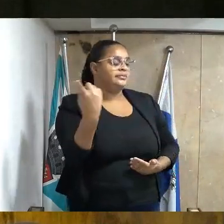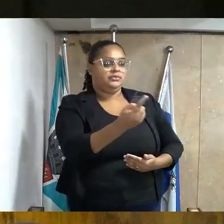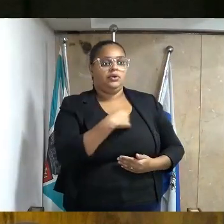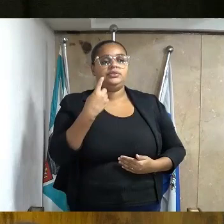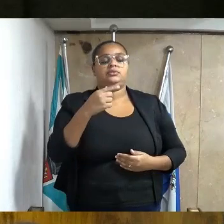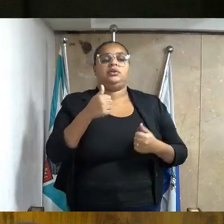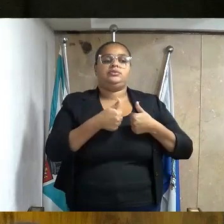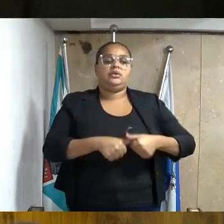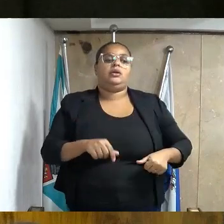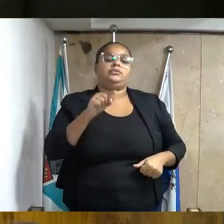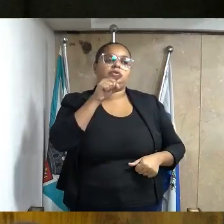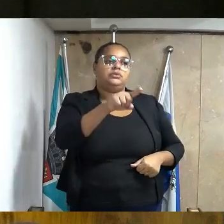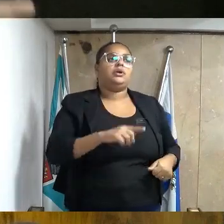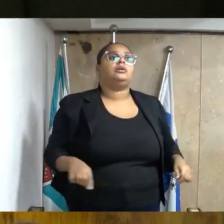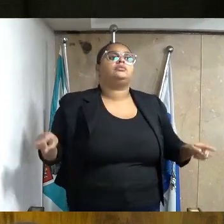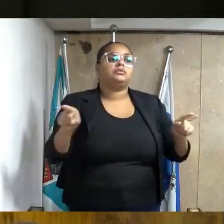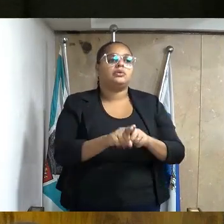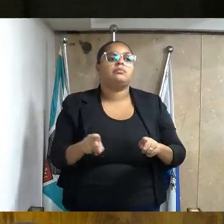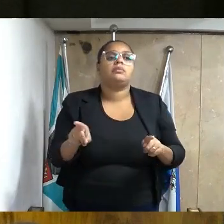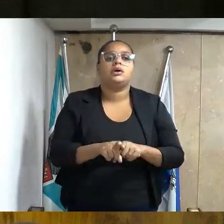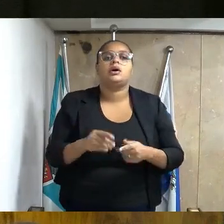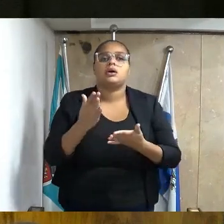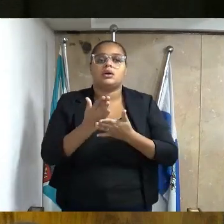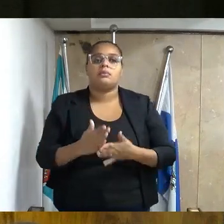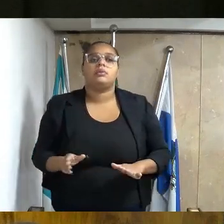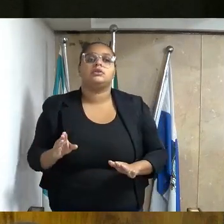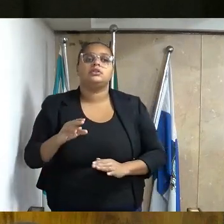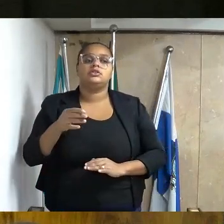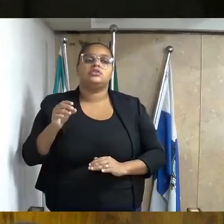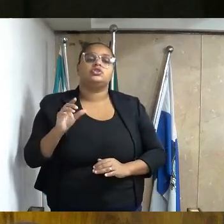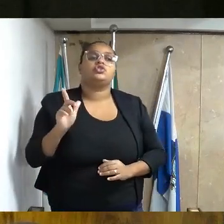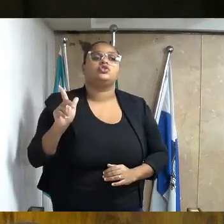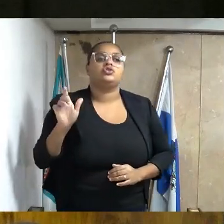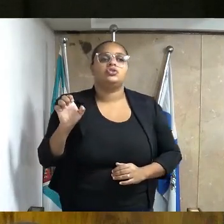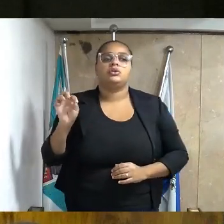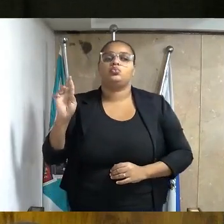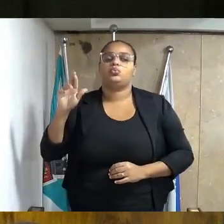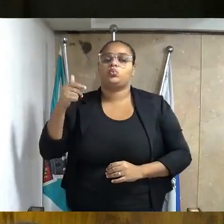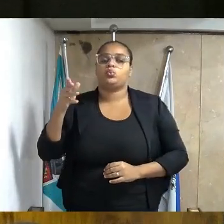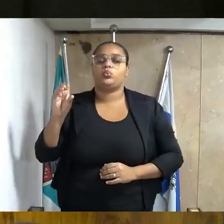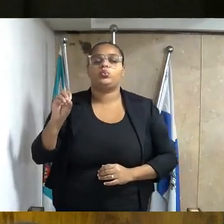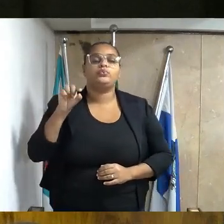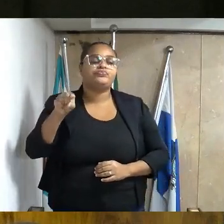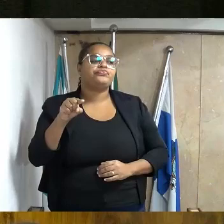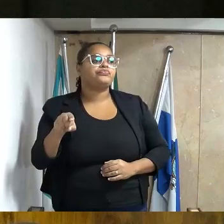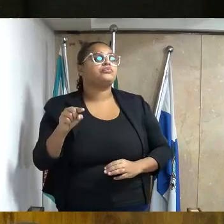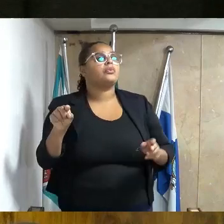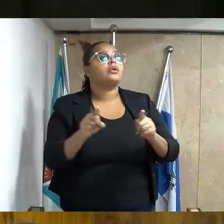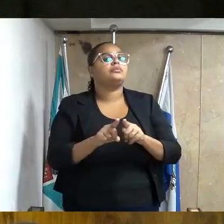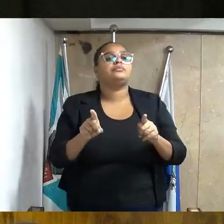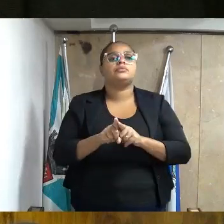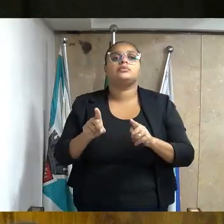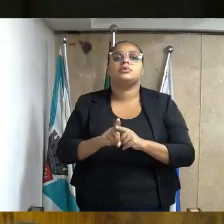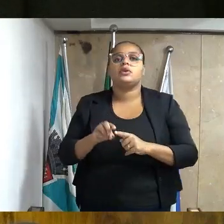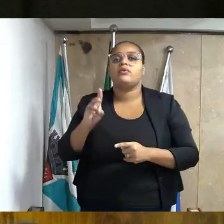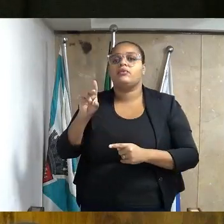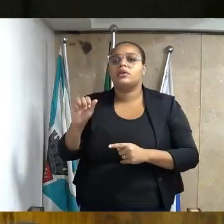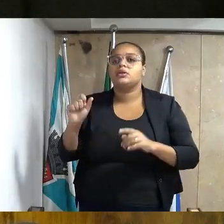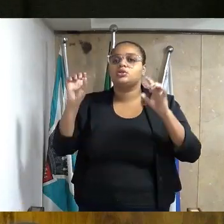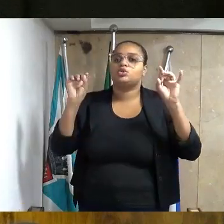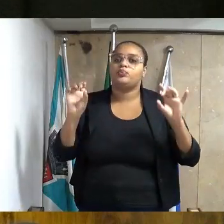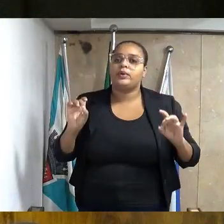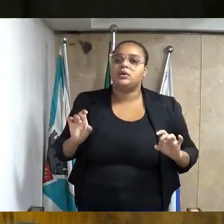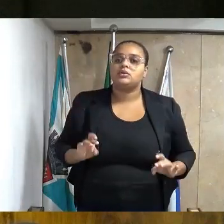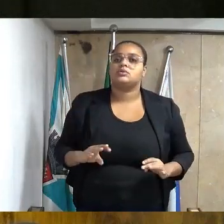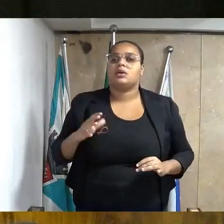lá também concluindo as obras da Vila Getúlio Cabral. A empresa que está hoje na Vila Esperança, já daqui a uns